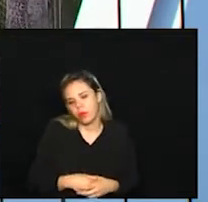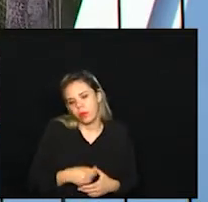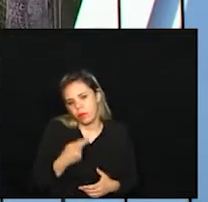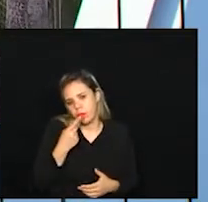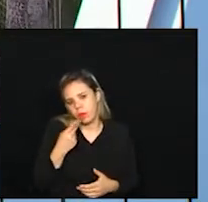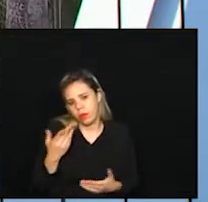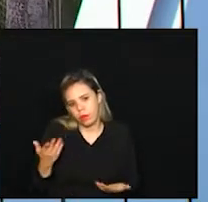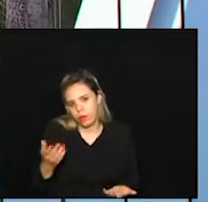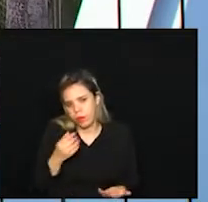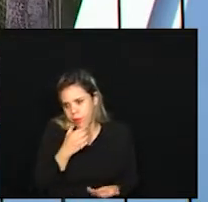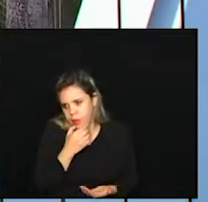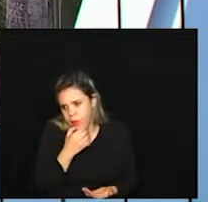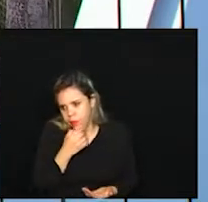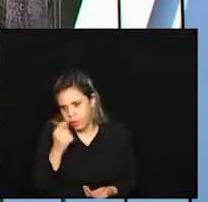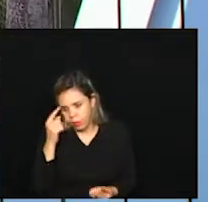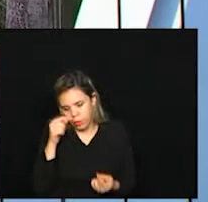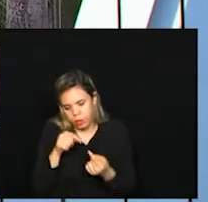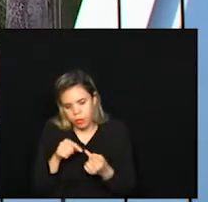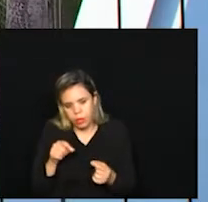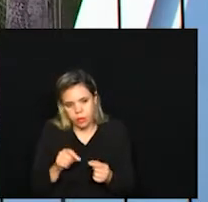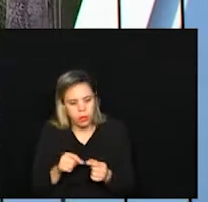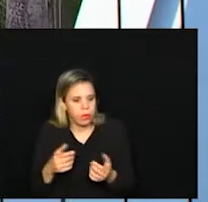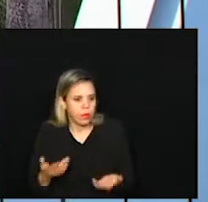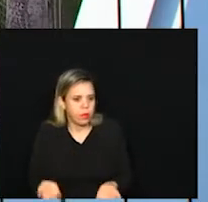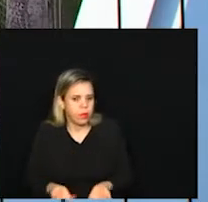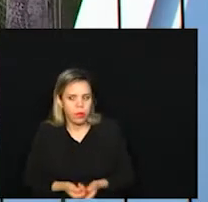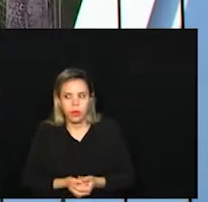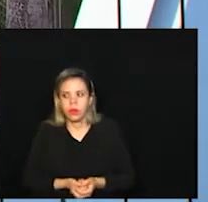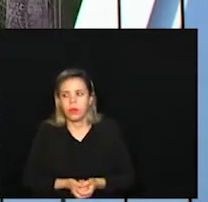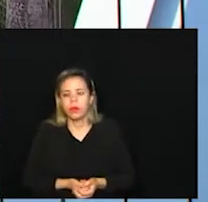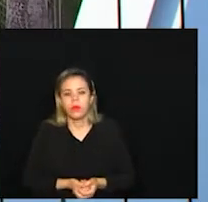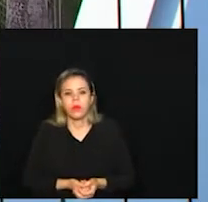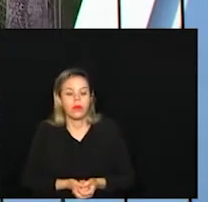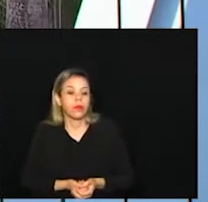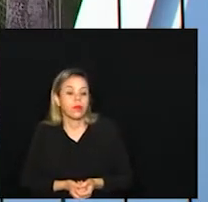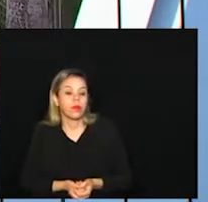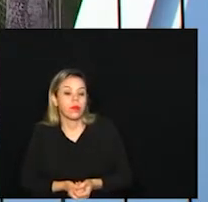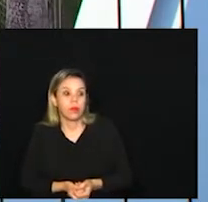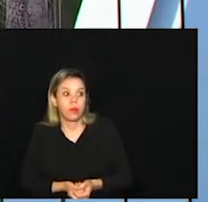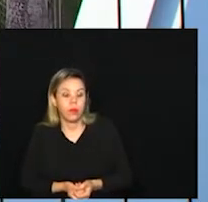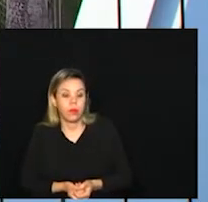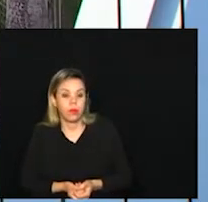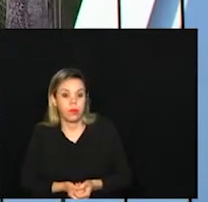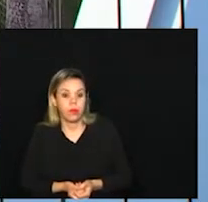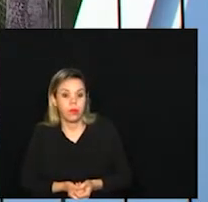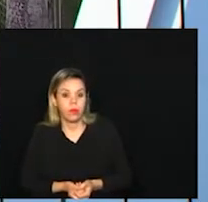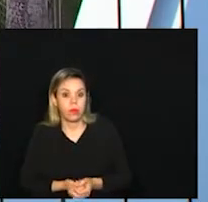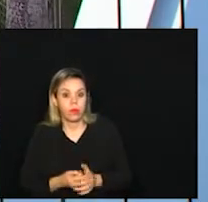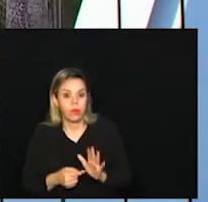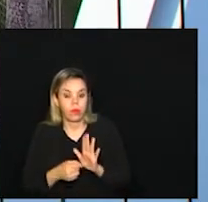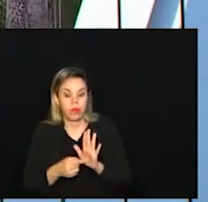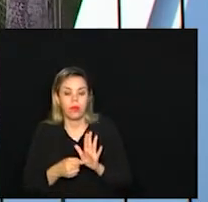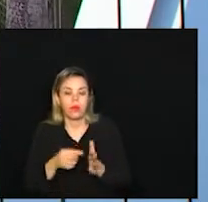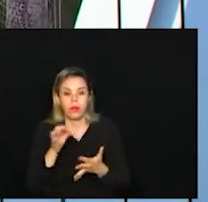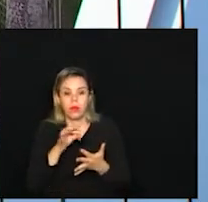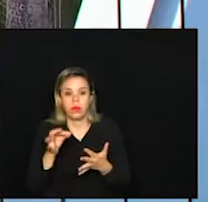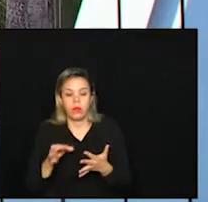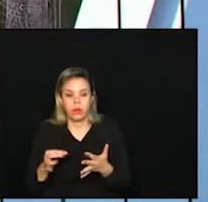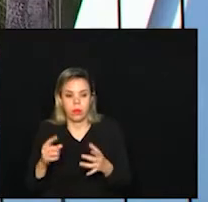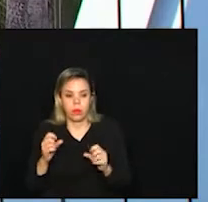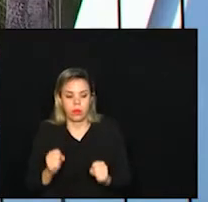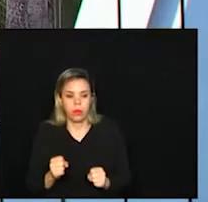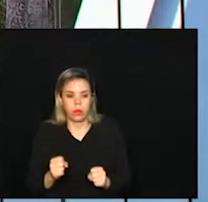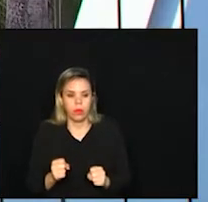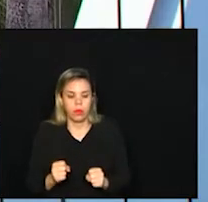nós destacamos isso a ideia então é que dessas desses apontamentos nós